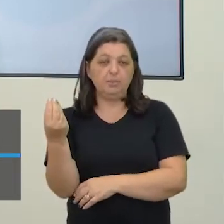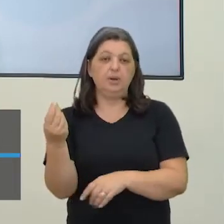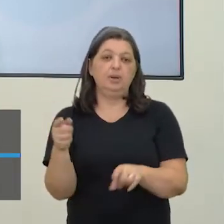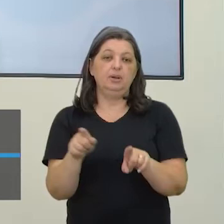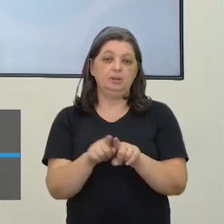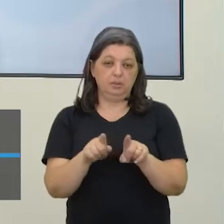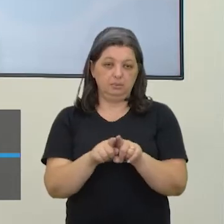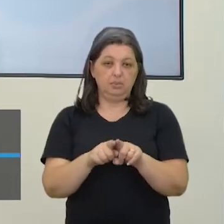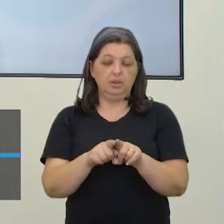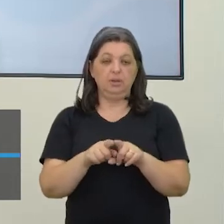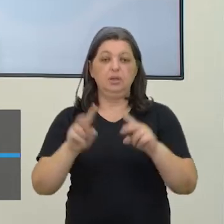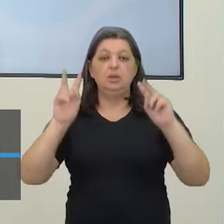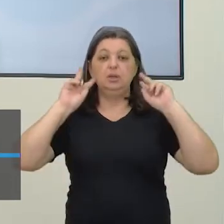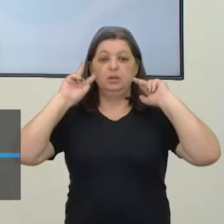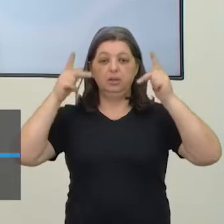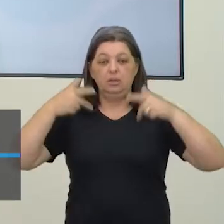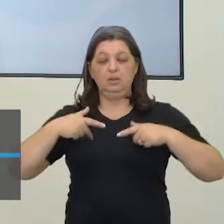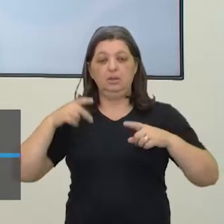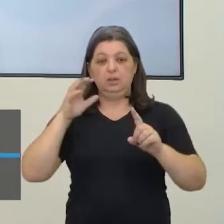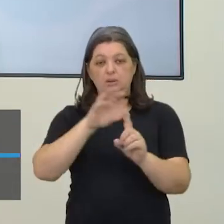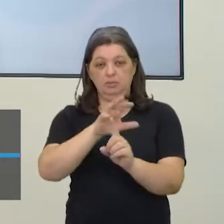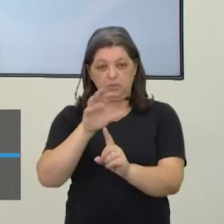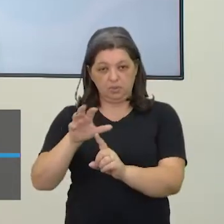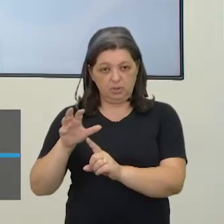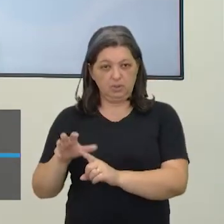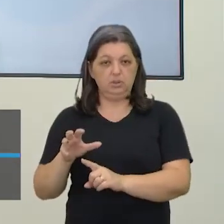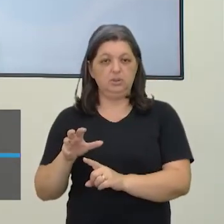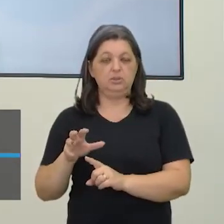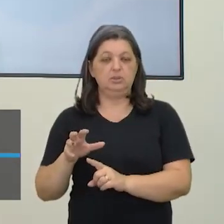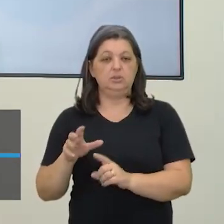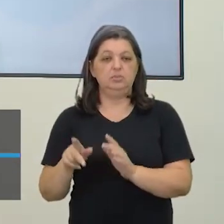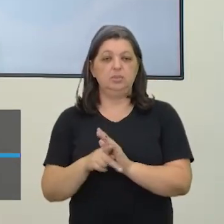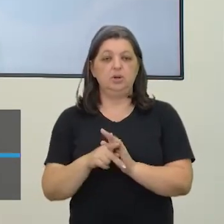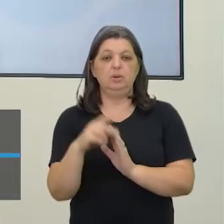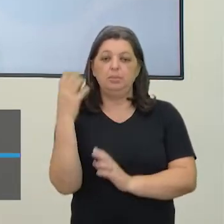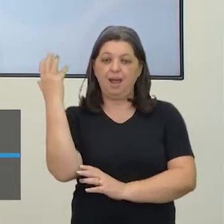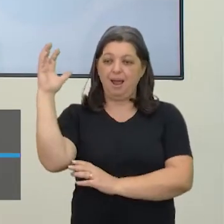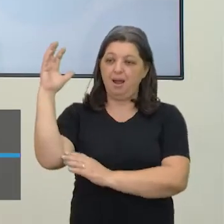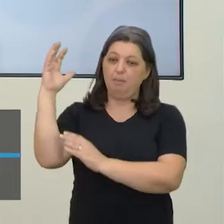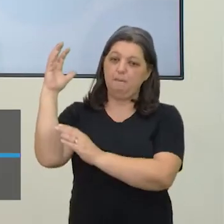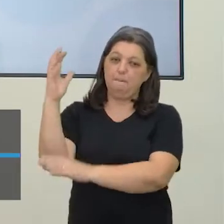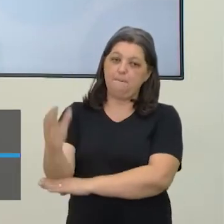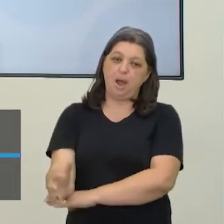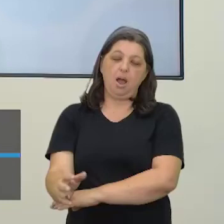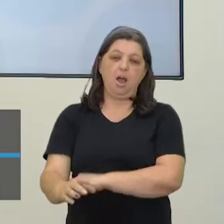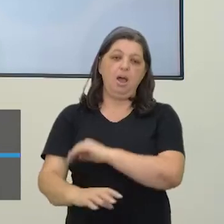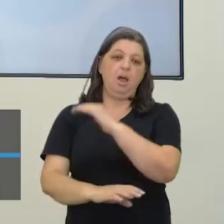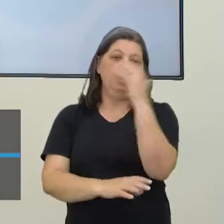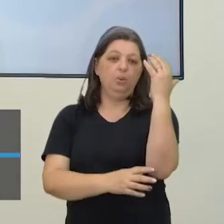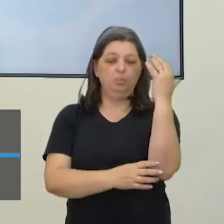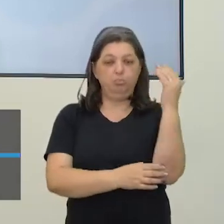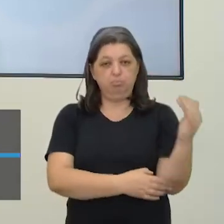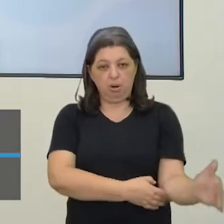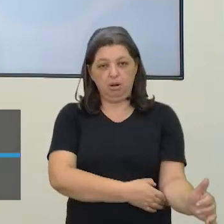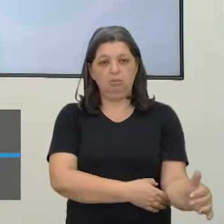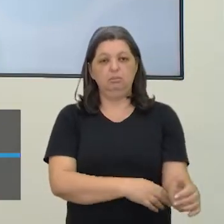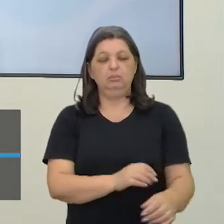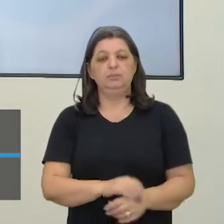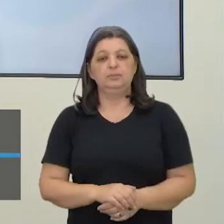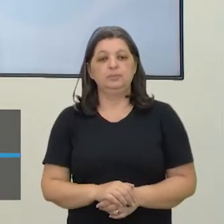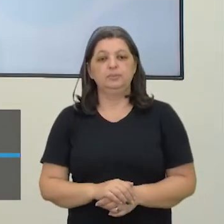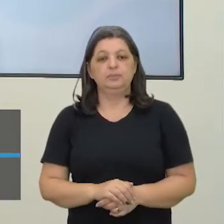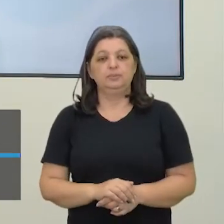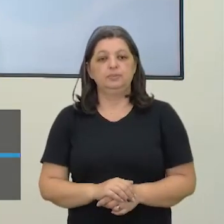dos humanos, né, dos homens, com corte de árvores, corte de desmatamento, escolhas